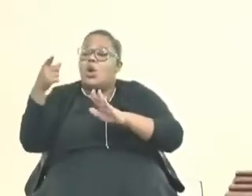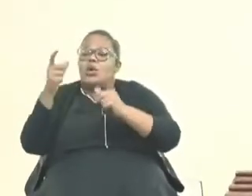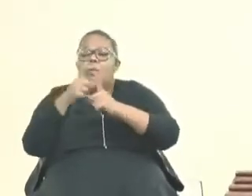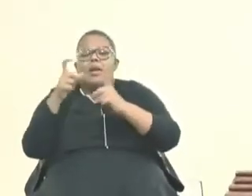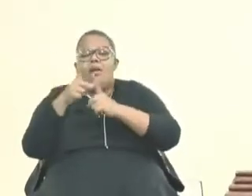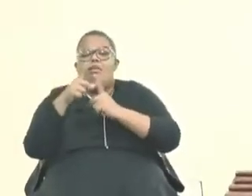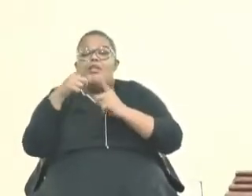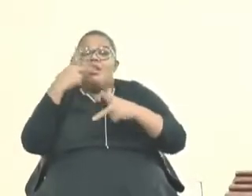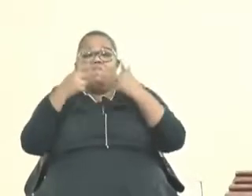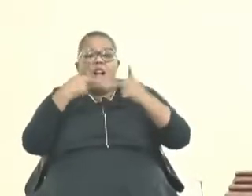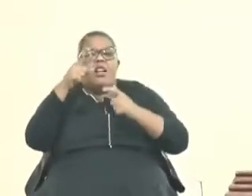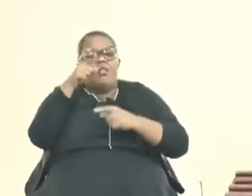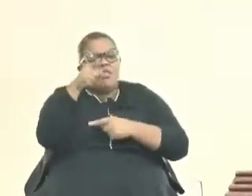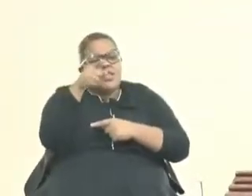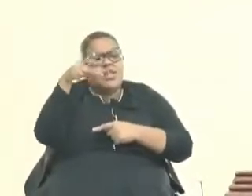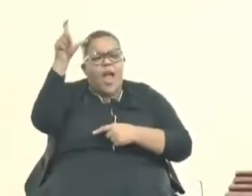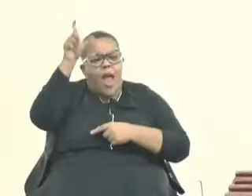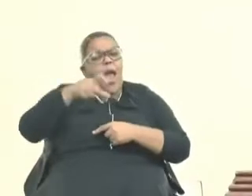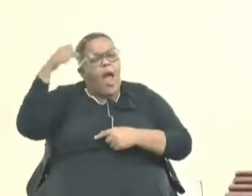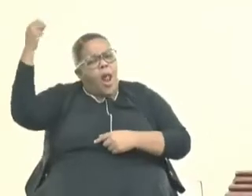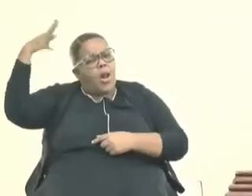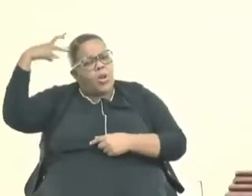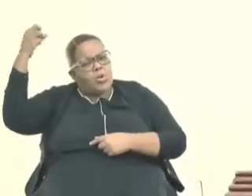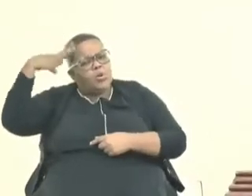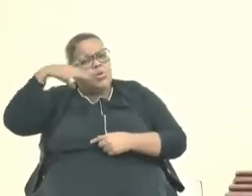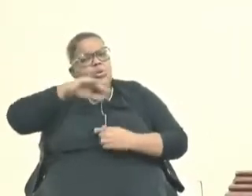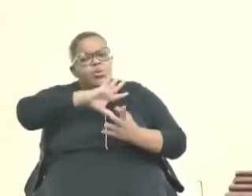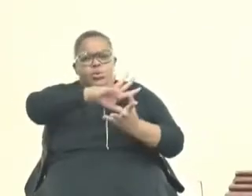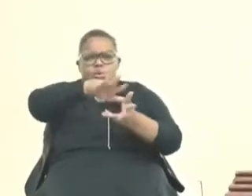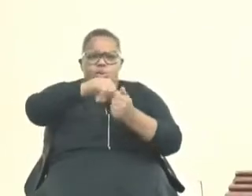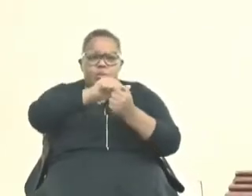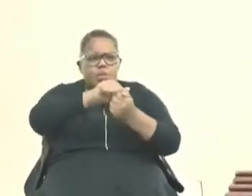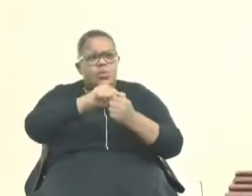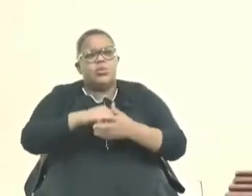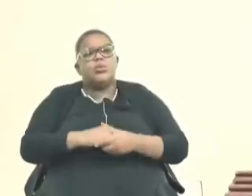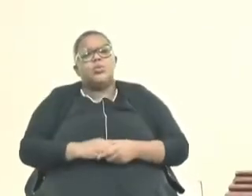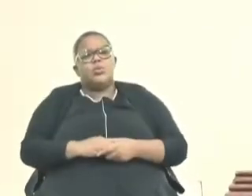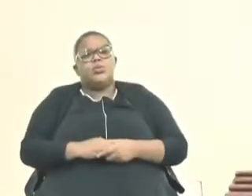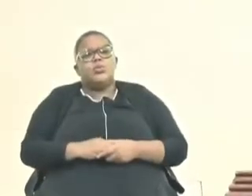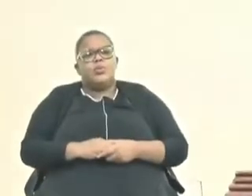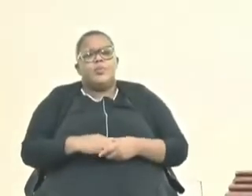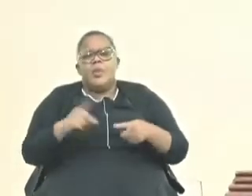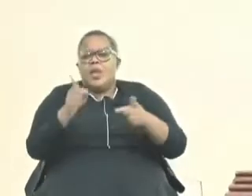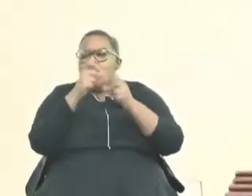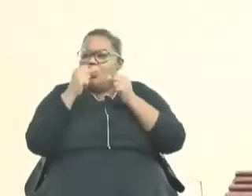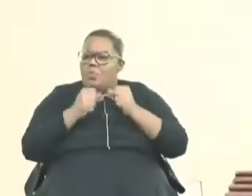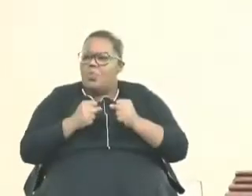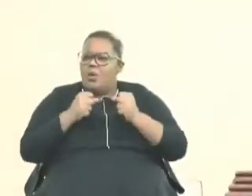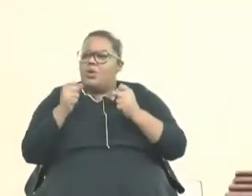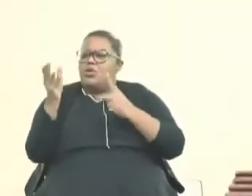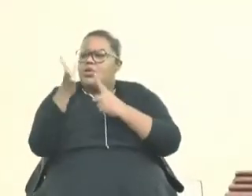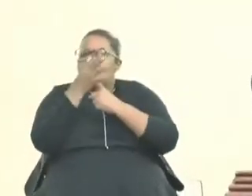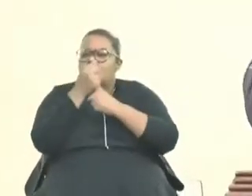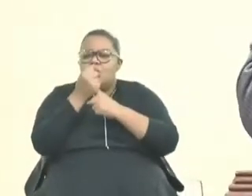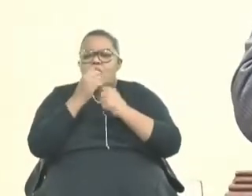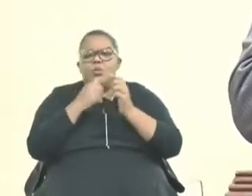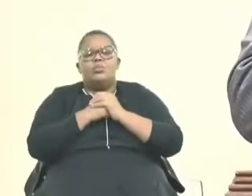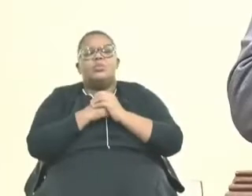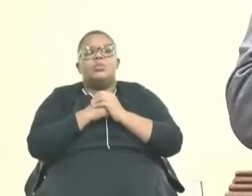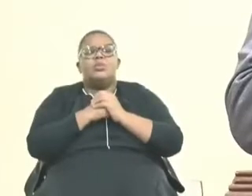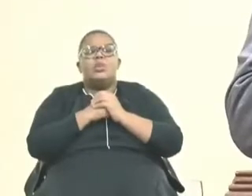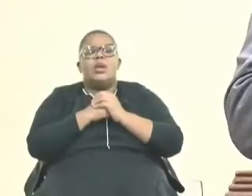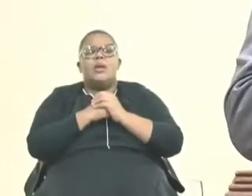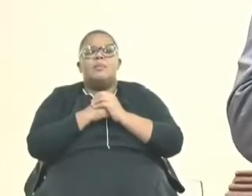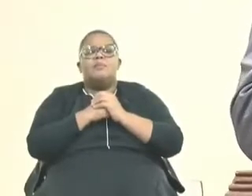a luz do mundo e aí quando ele diz vós sois a luz do mundo ele diz assim não se pode esconder uma cidade edificada